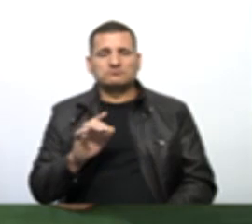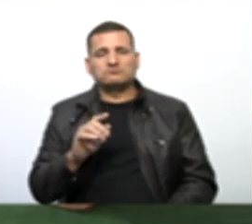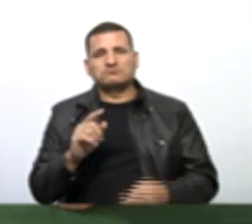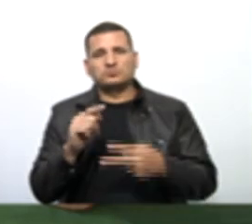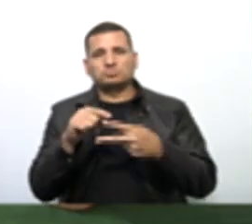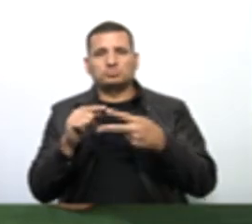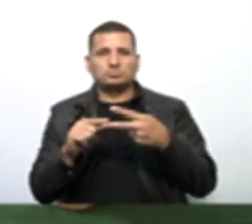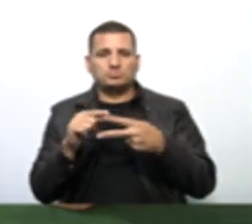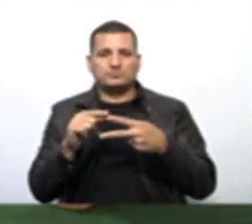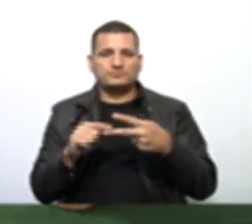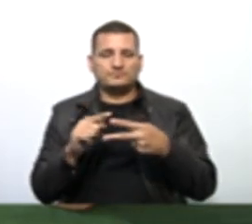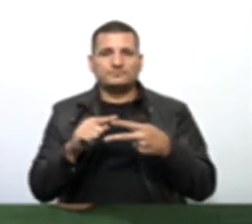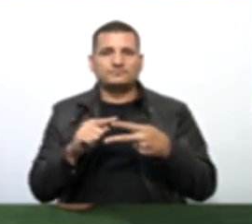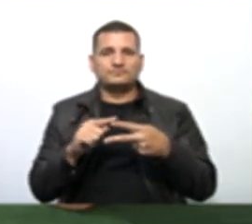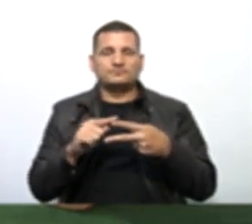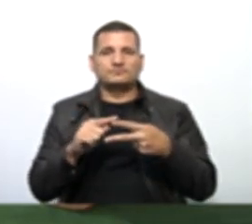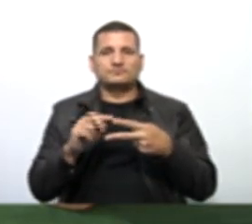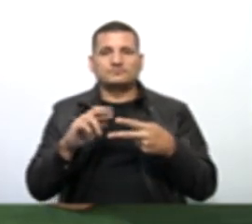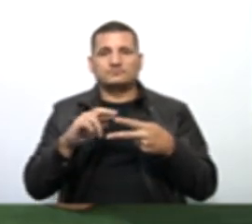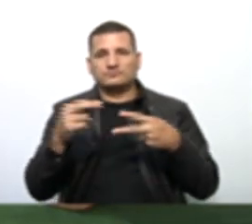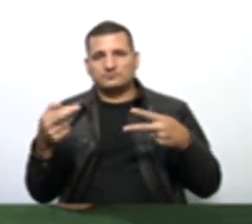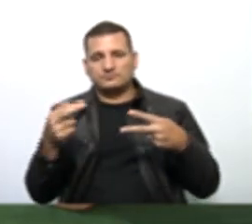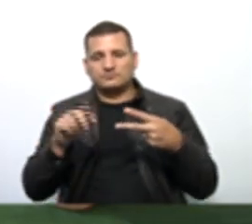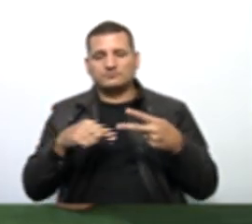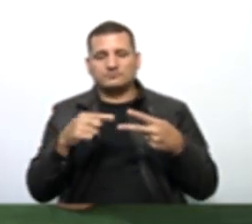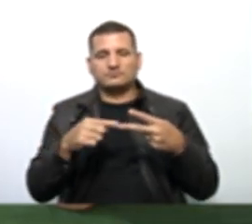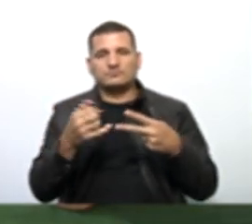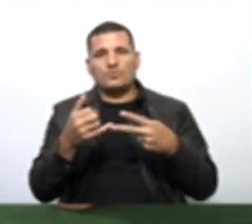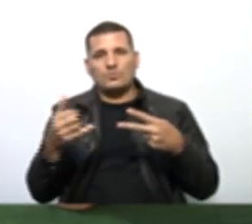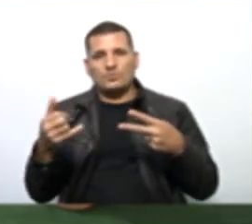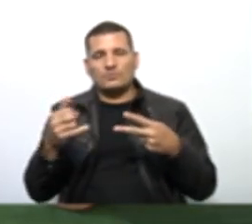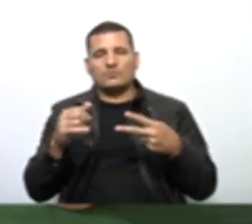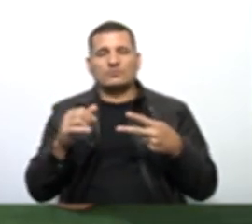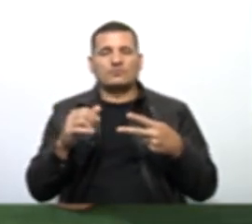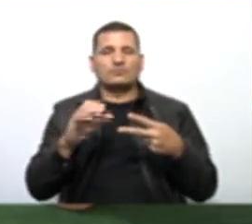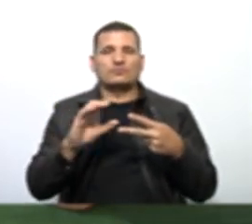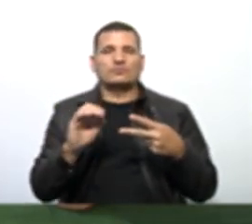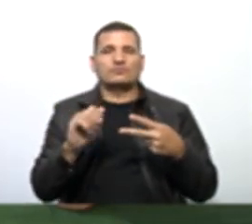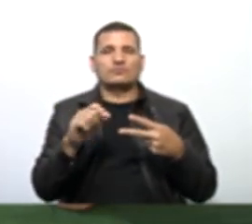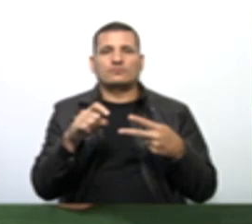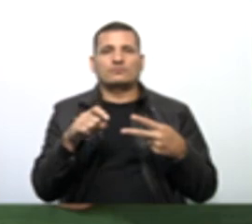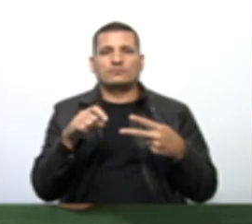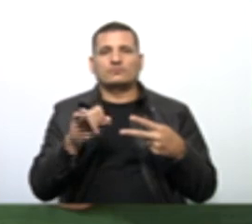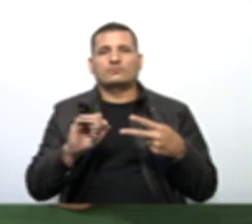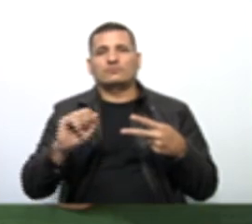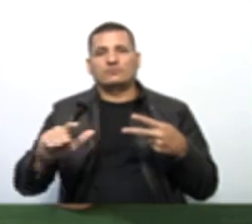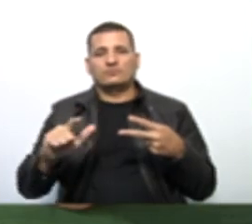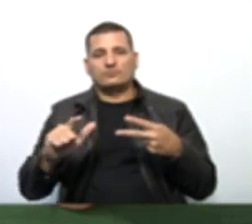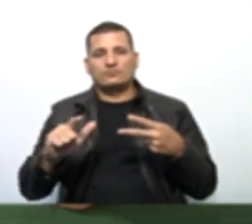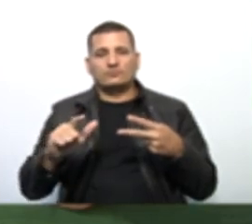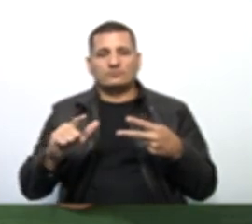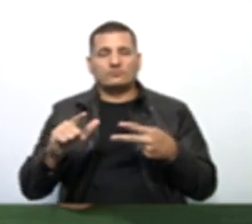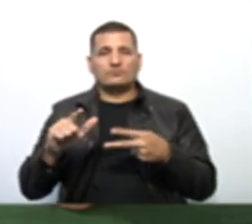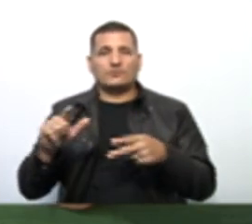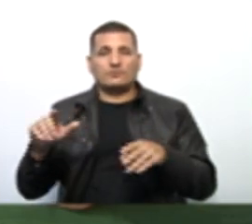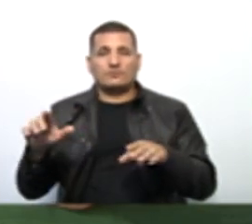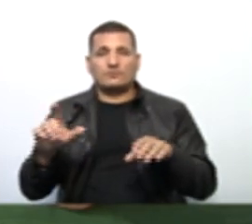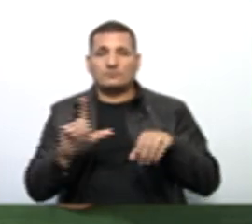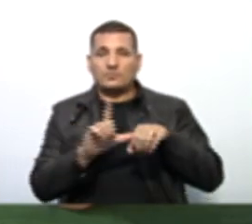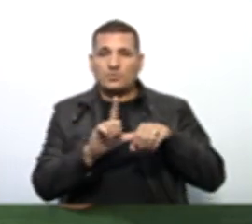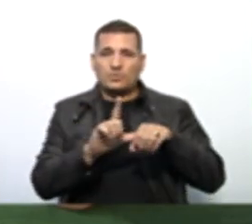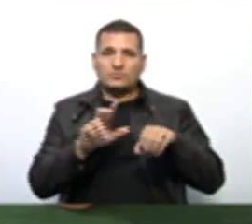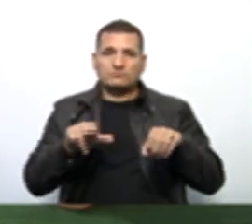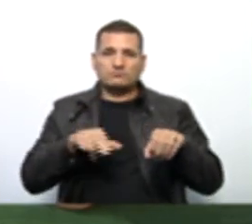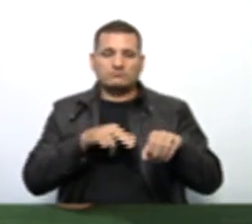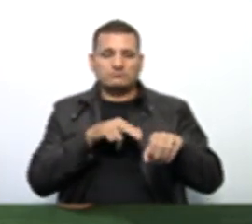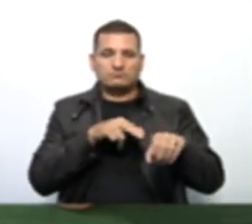o cabo e coaxial par trançado coaxial até chegar no modem dela e do marido dela irão ocupar trançado